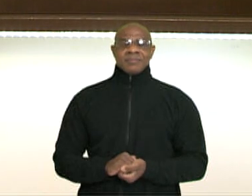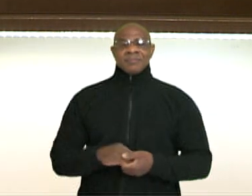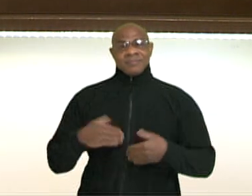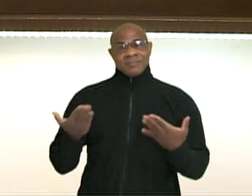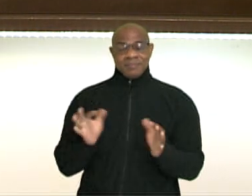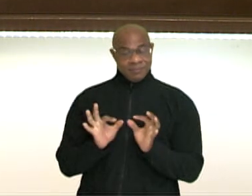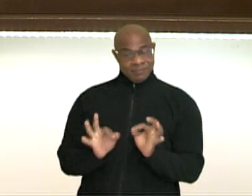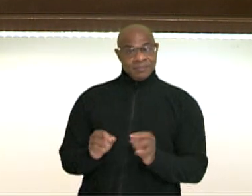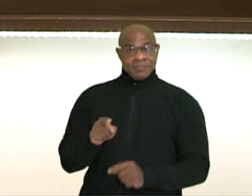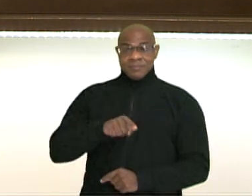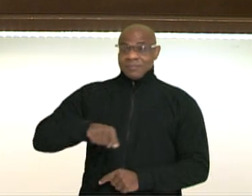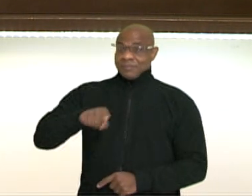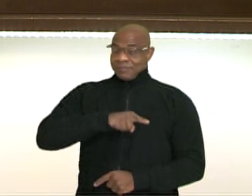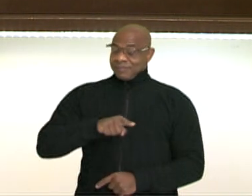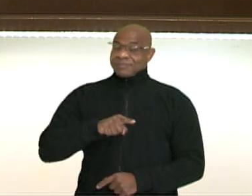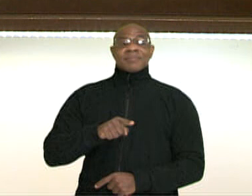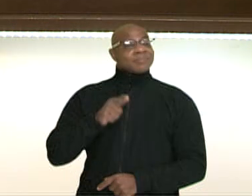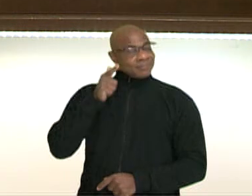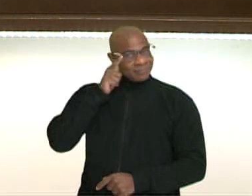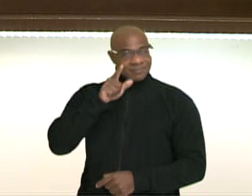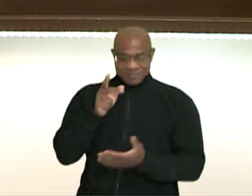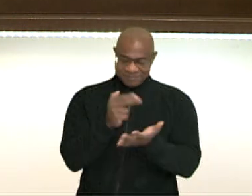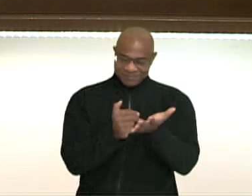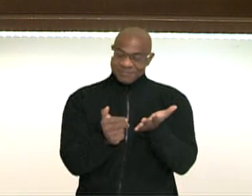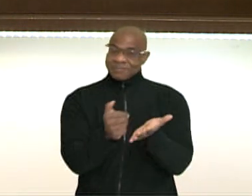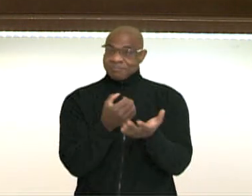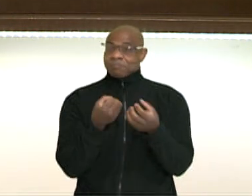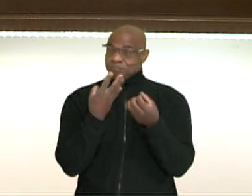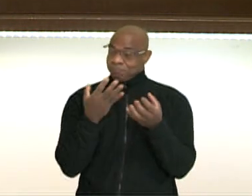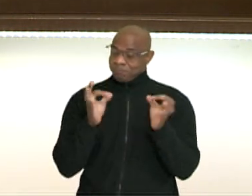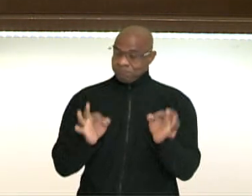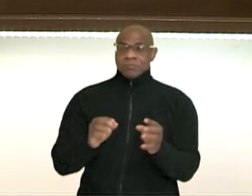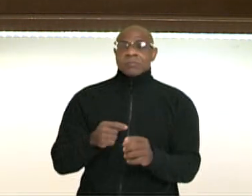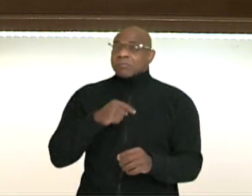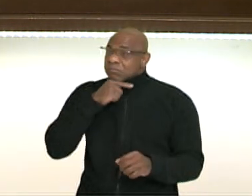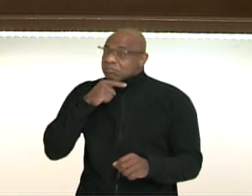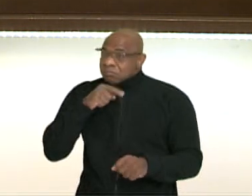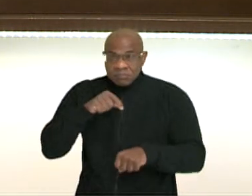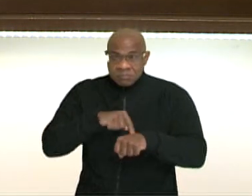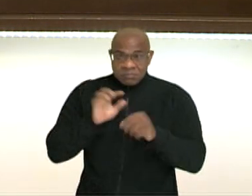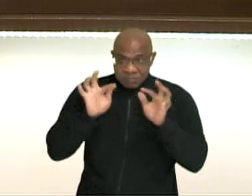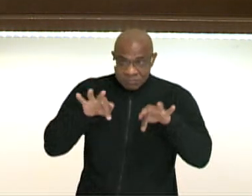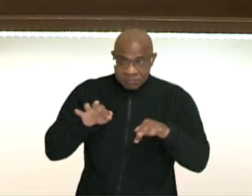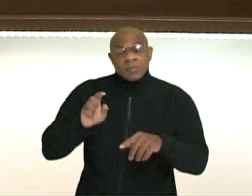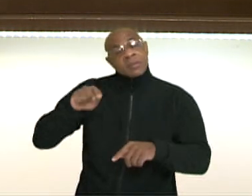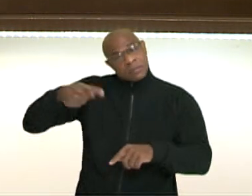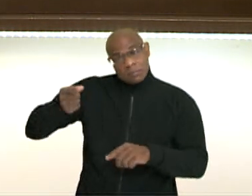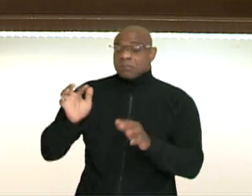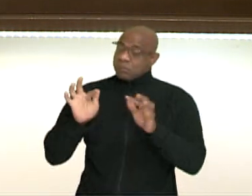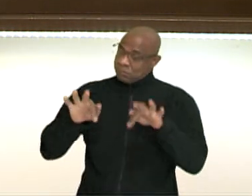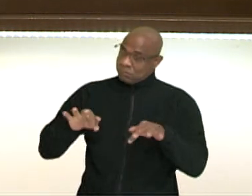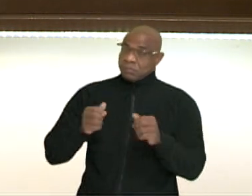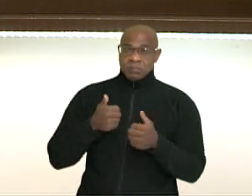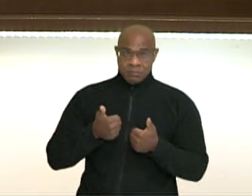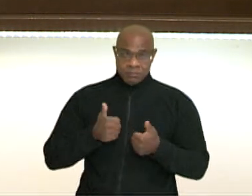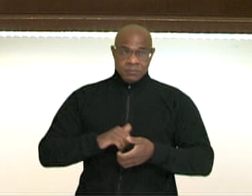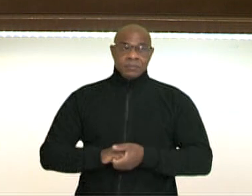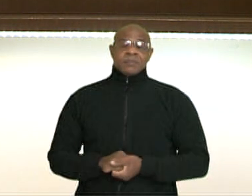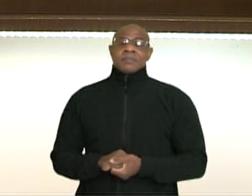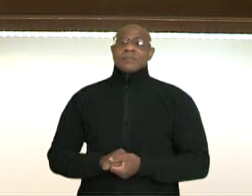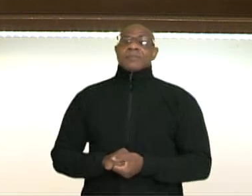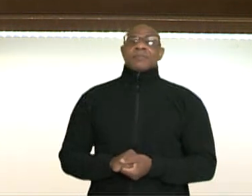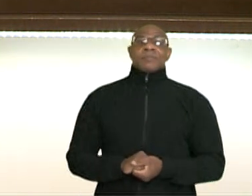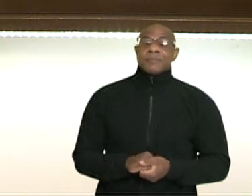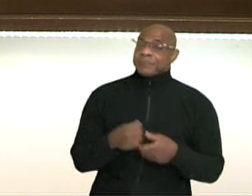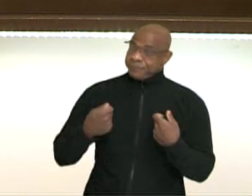tenho certeza que vocês capricharam aí no desenho, né? Se não deu tempo de terminar, depois vocês terminam aí depois da aula, tá bom? Mas não deixa de sem